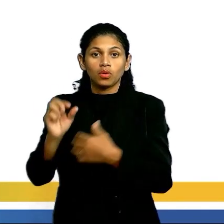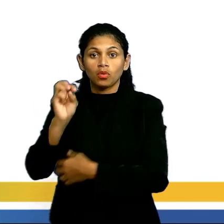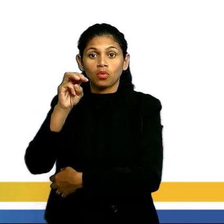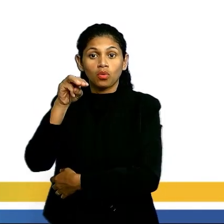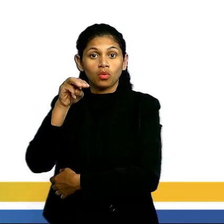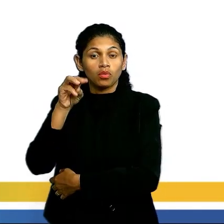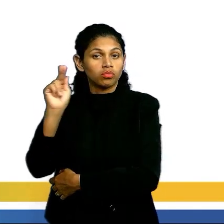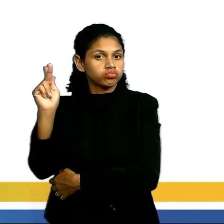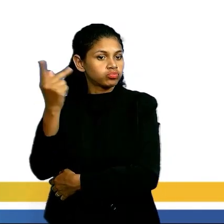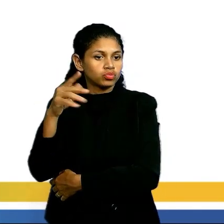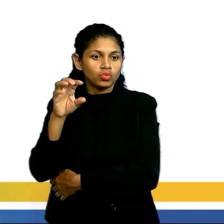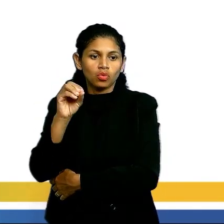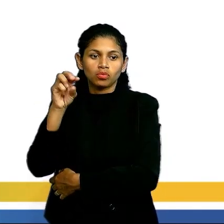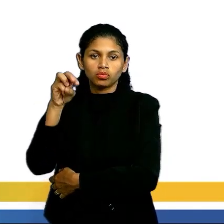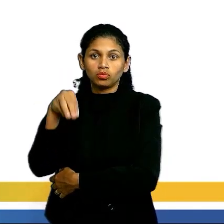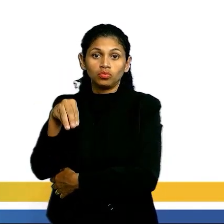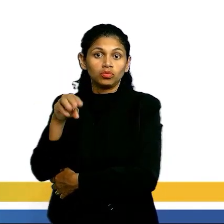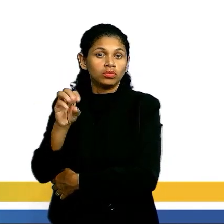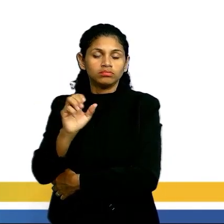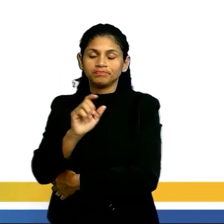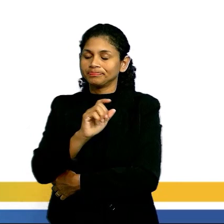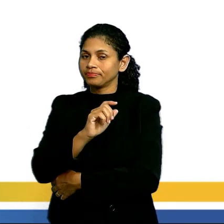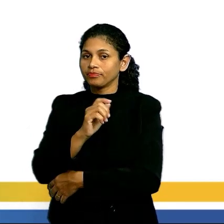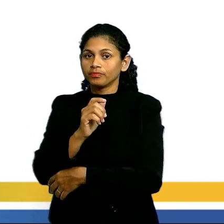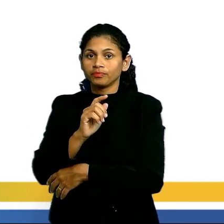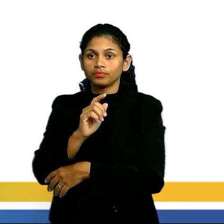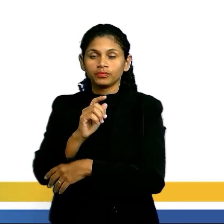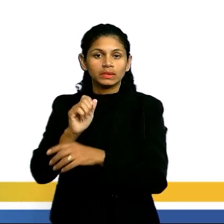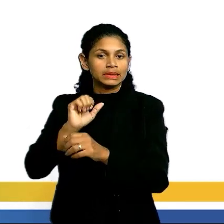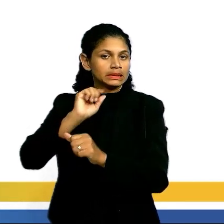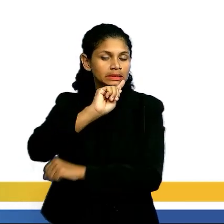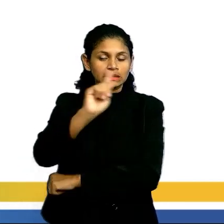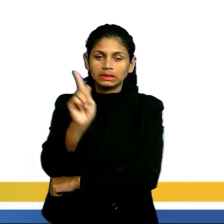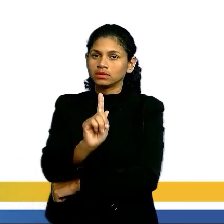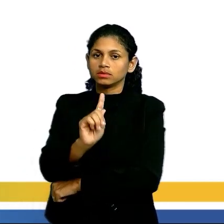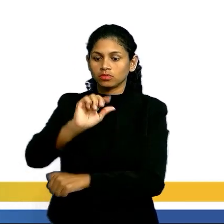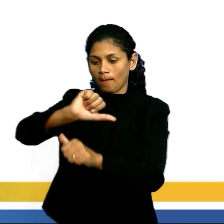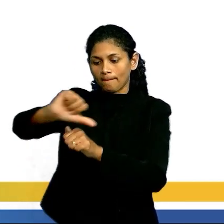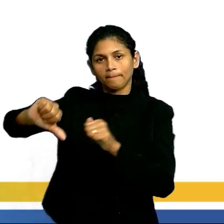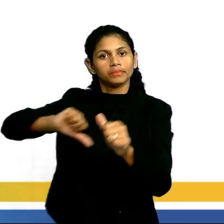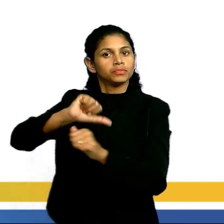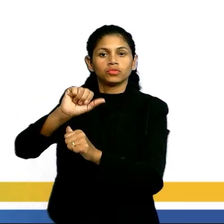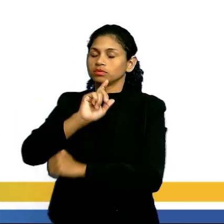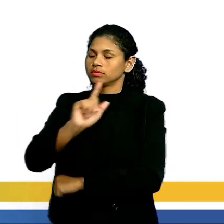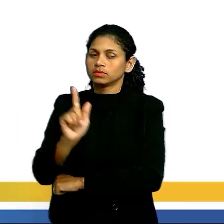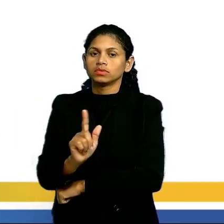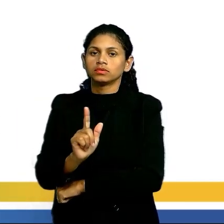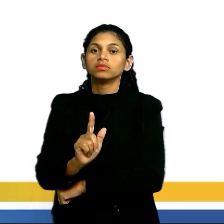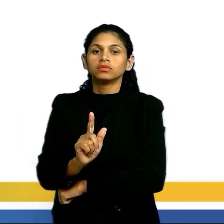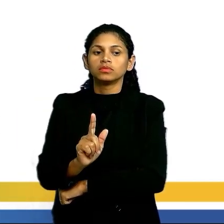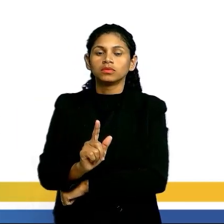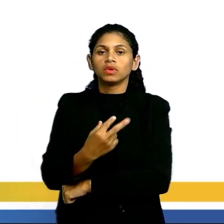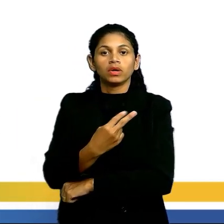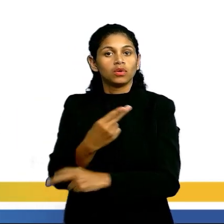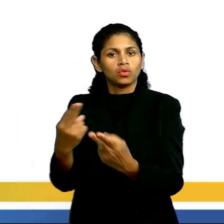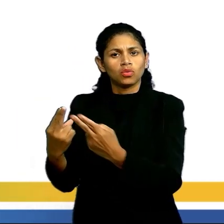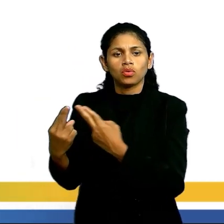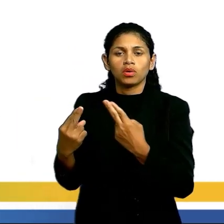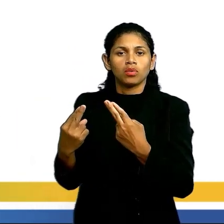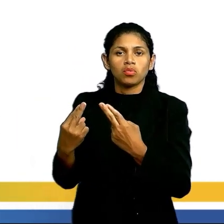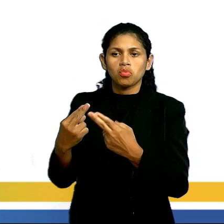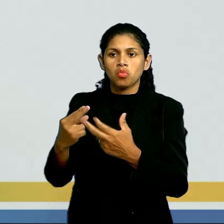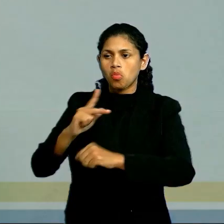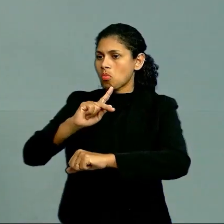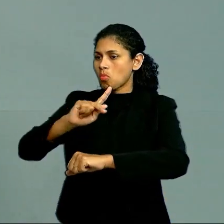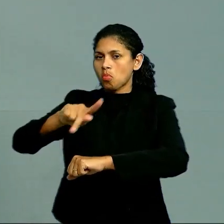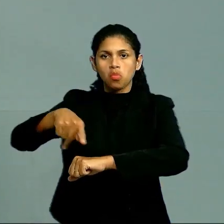são do mesmo gênero, porém espécies diferentes, tá? Então, isso aqui foi